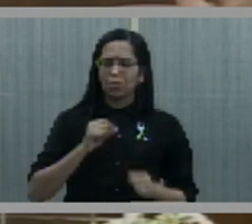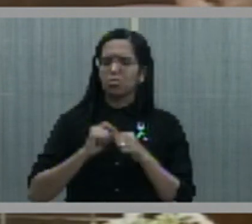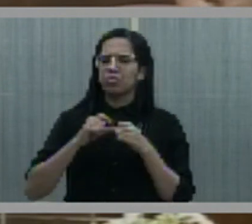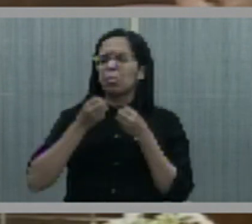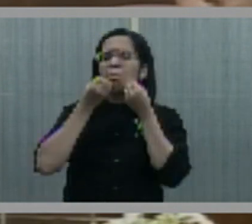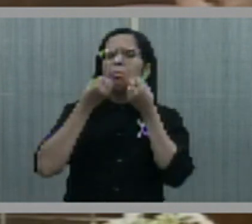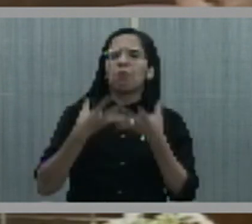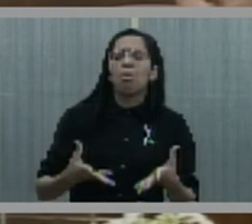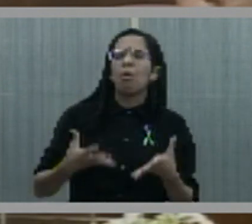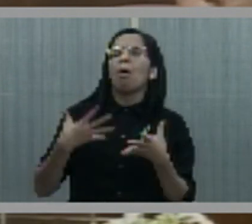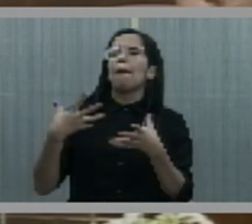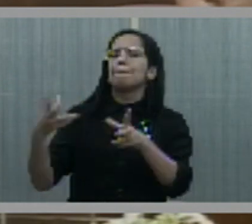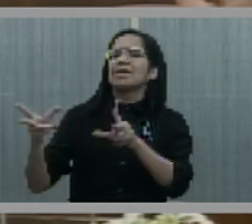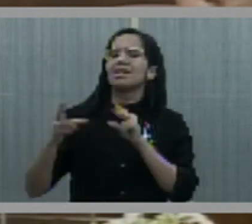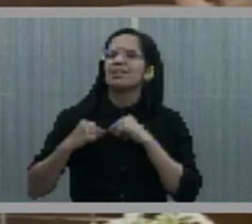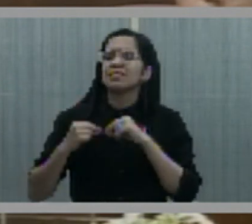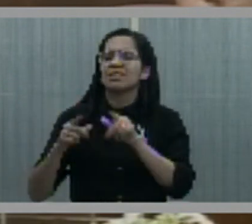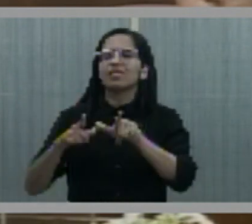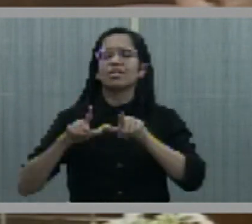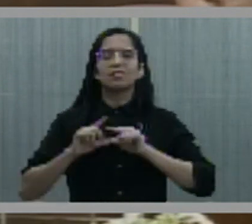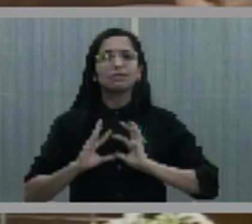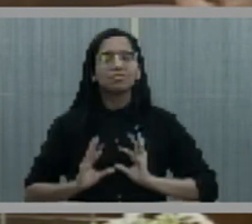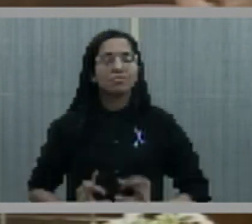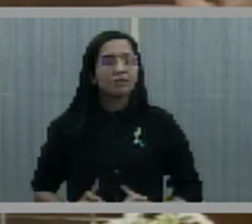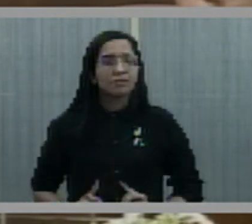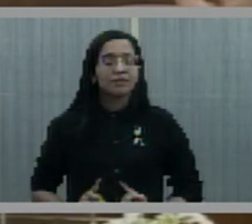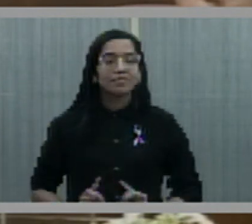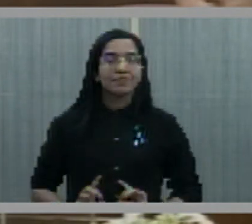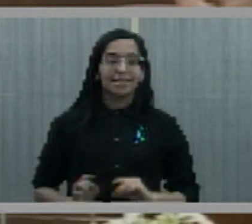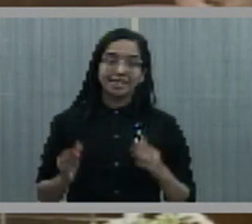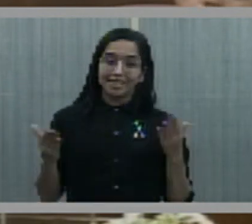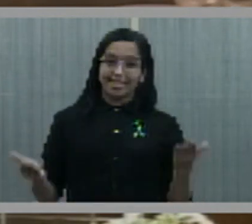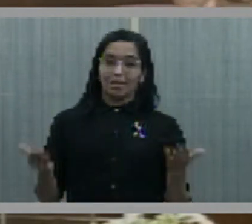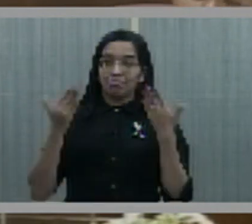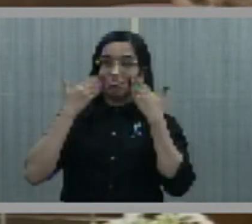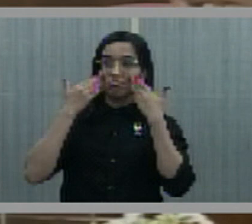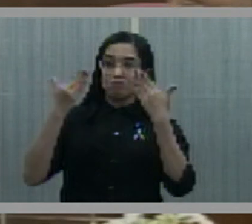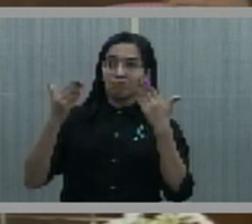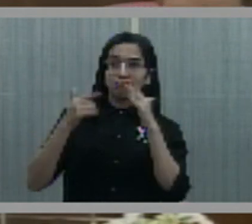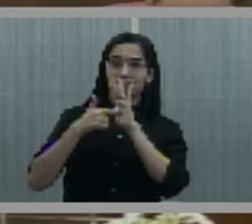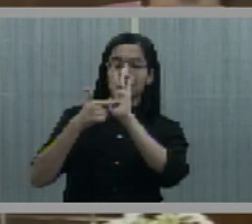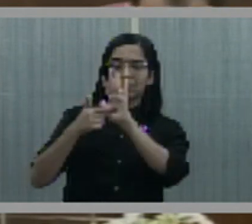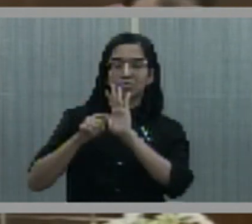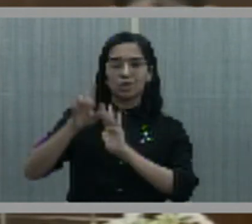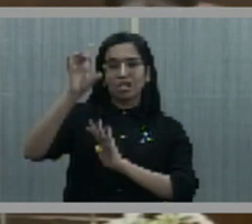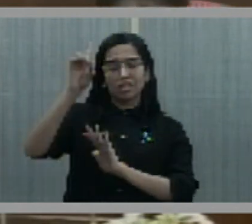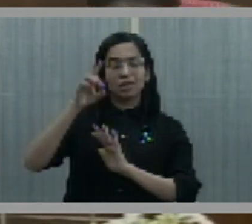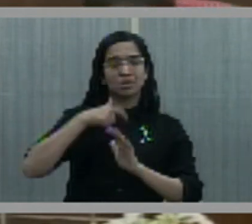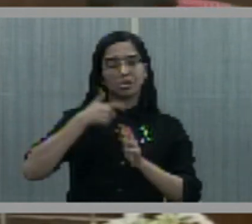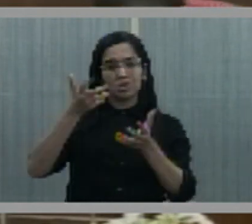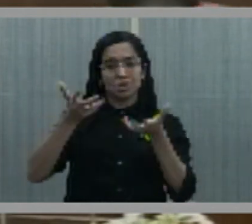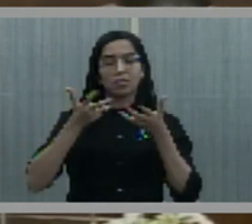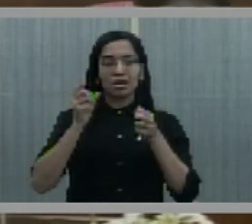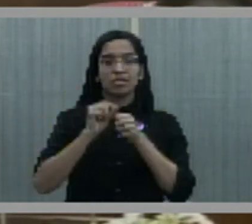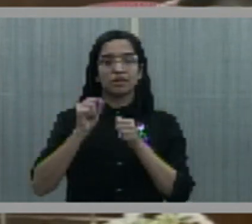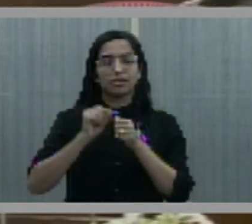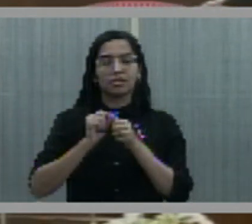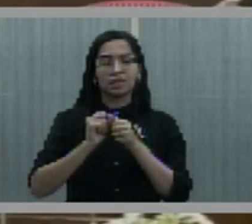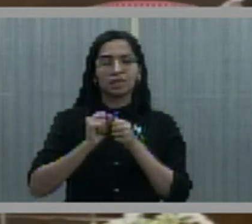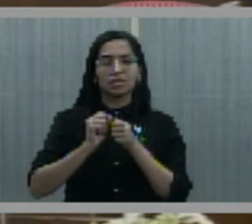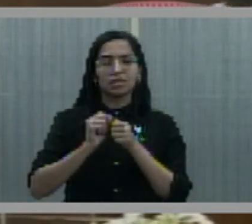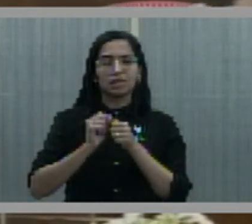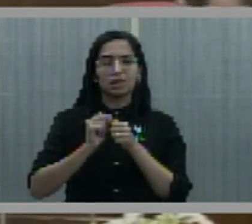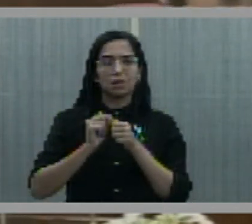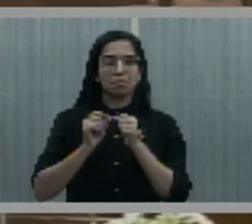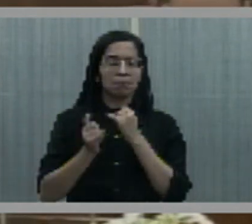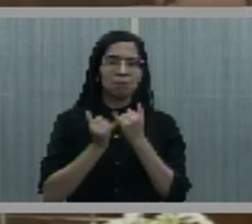para receber esta homenagem? Pois diante de Deus, tudo o que eu faço e procuro fazer, parece sempre apenas